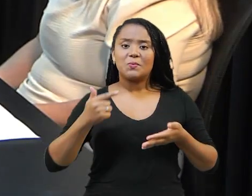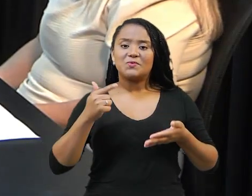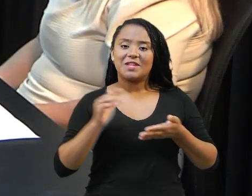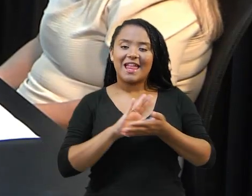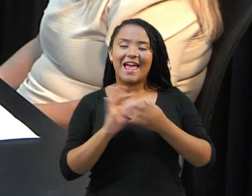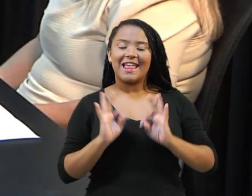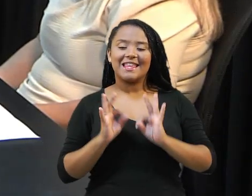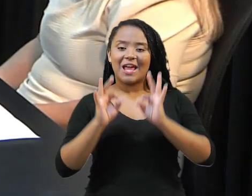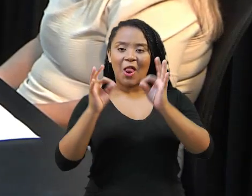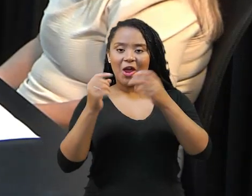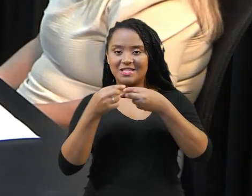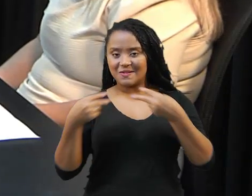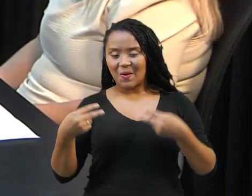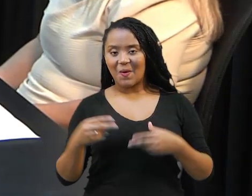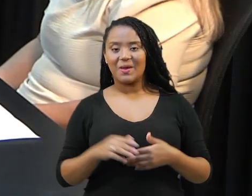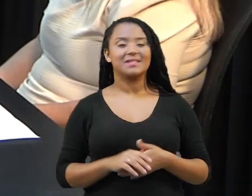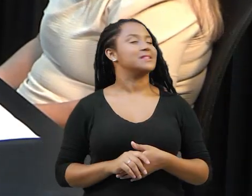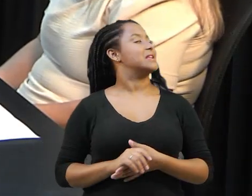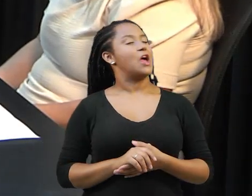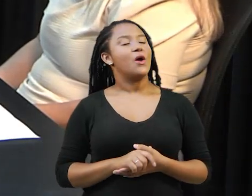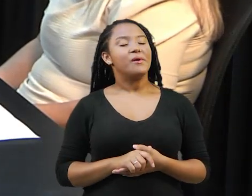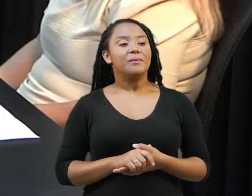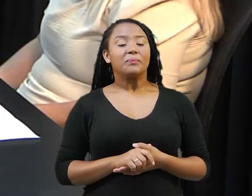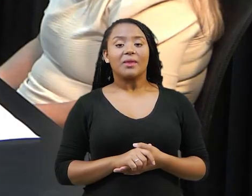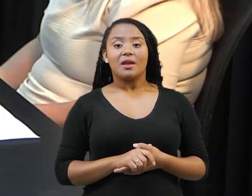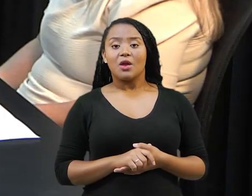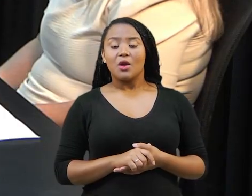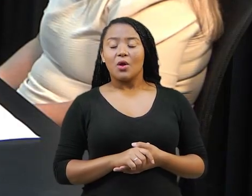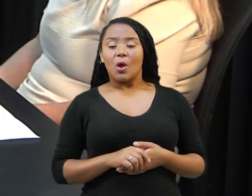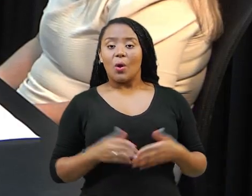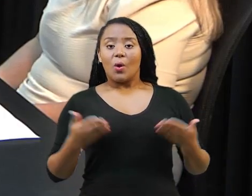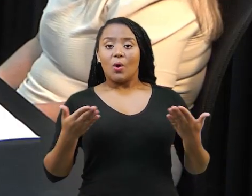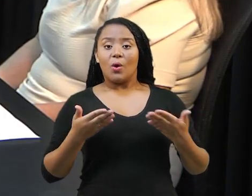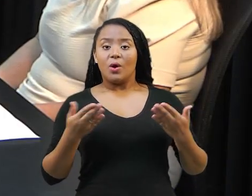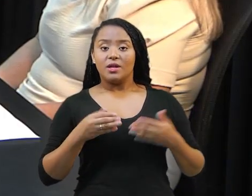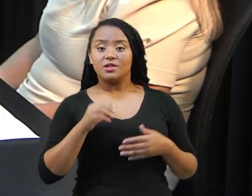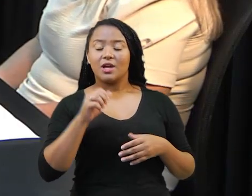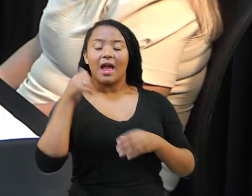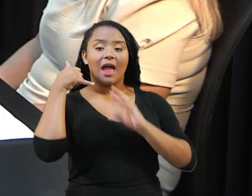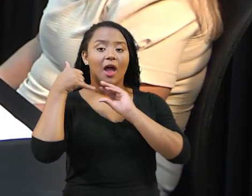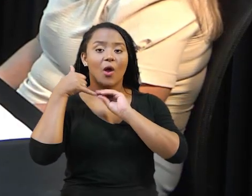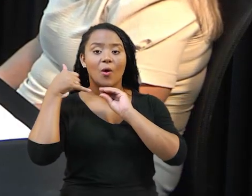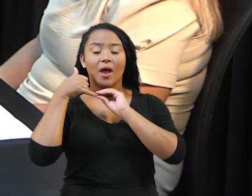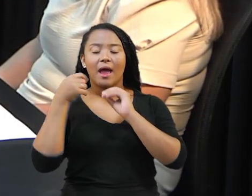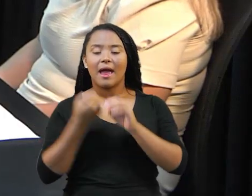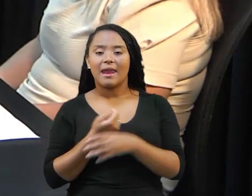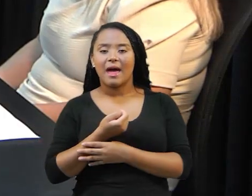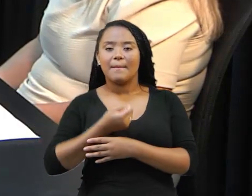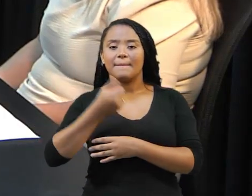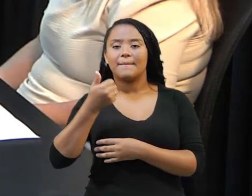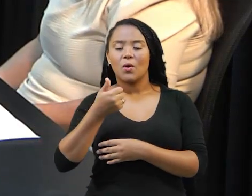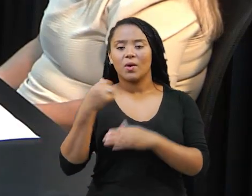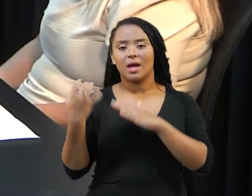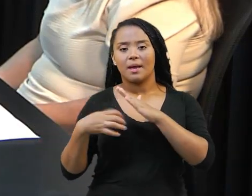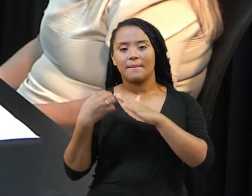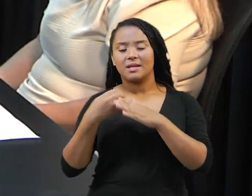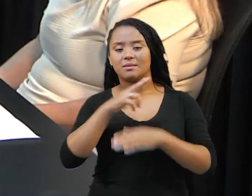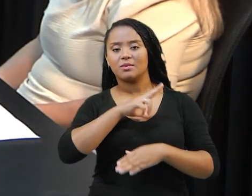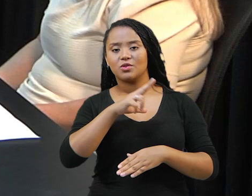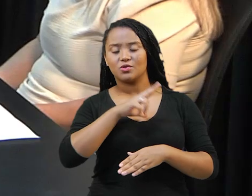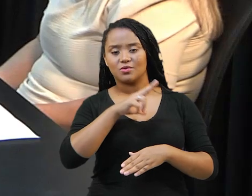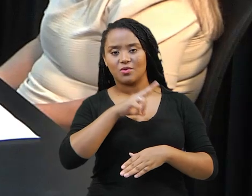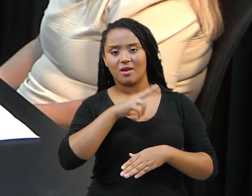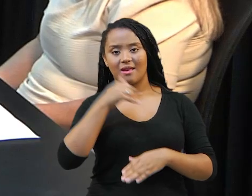celular no Brasil, Sim. né? Por causa da CTBC Sim. na época, Sim. o Jalgar, era uma das poucas empresas particulares privadas do